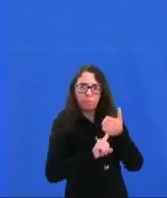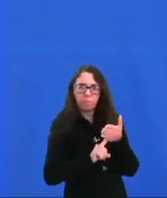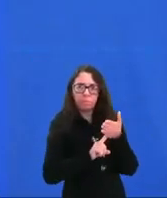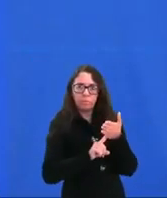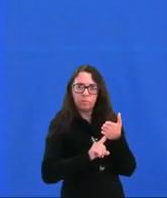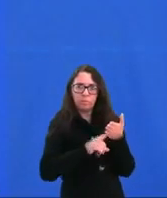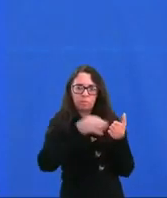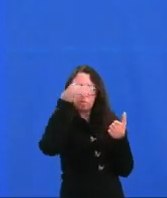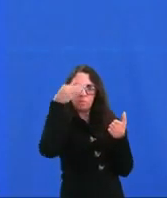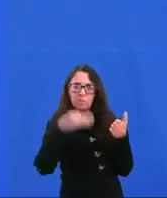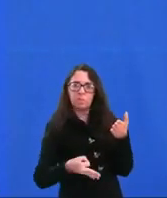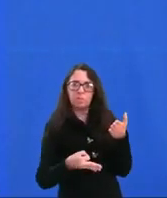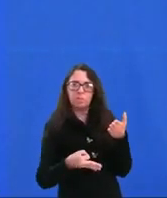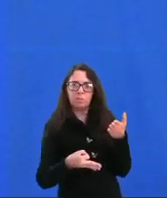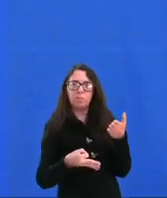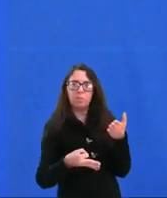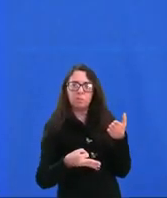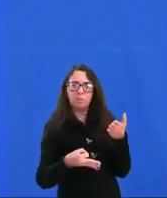Amados,